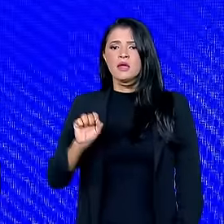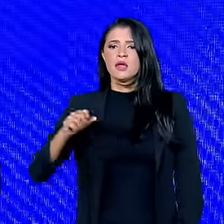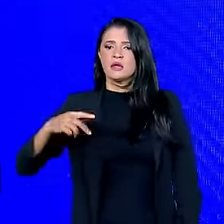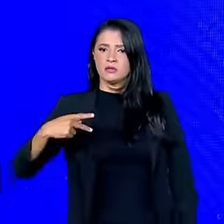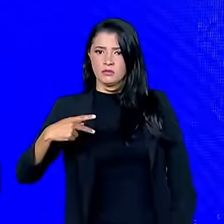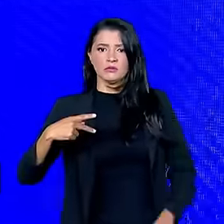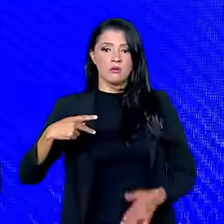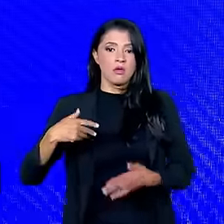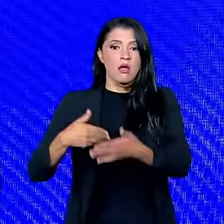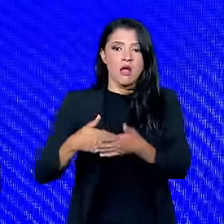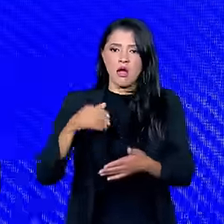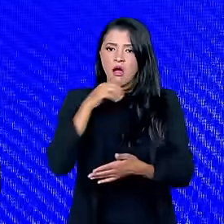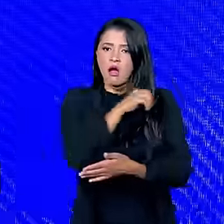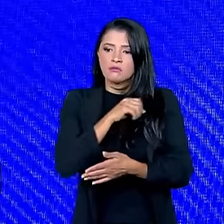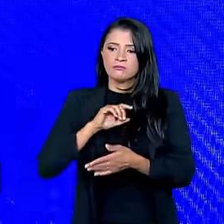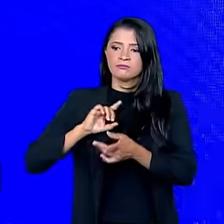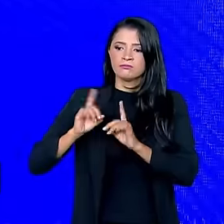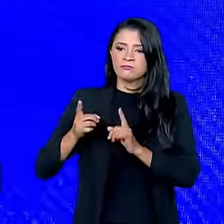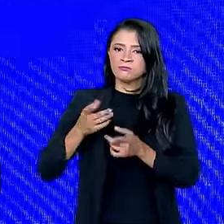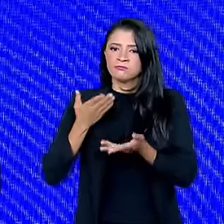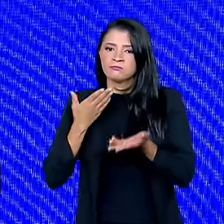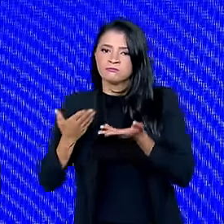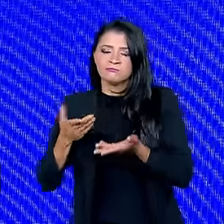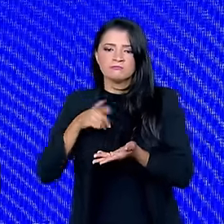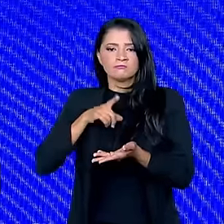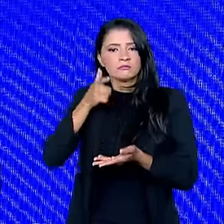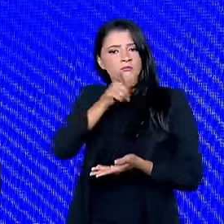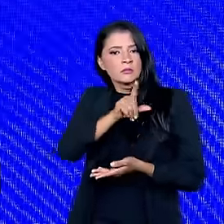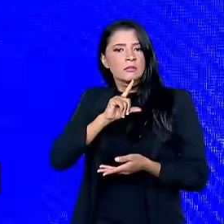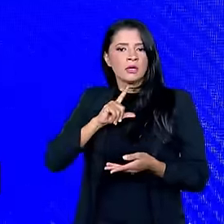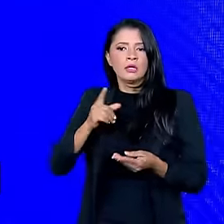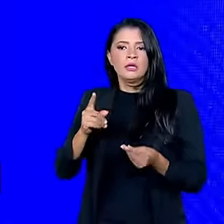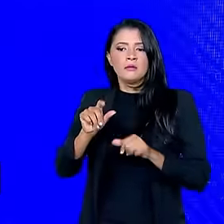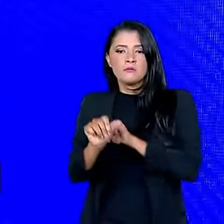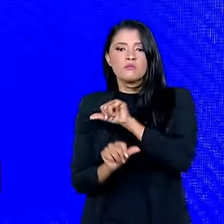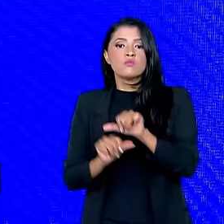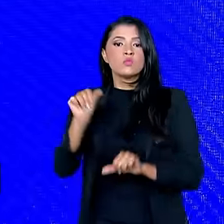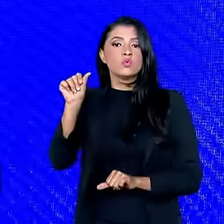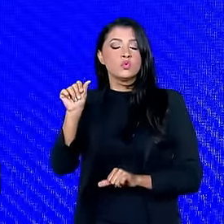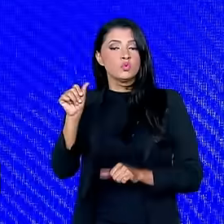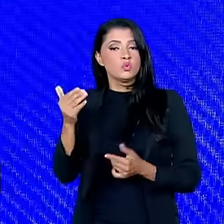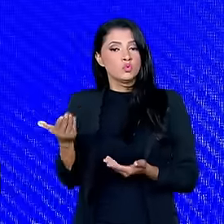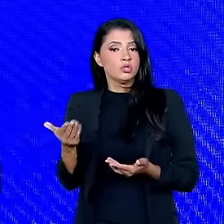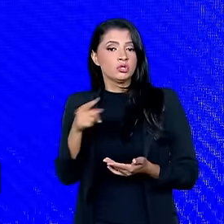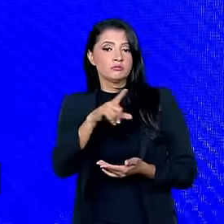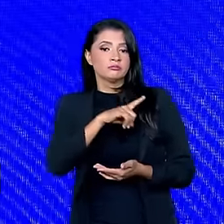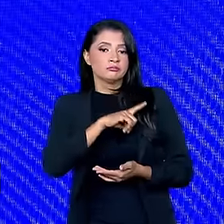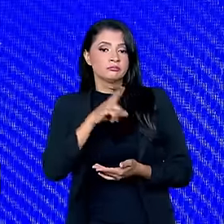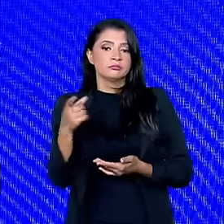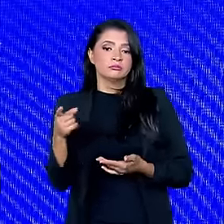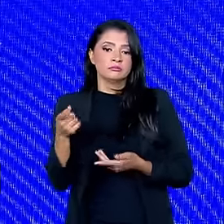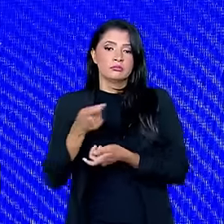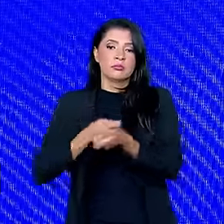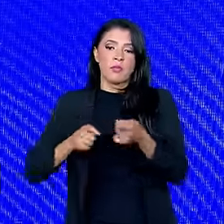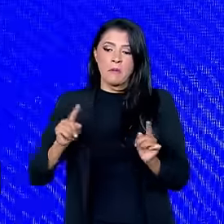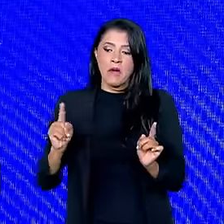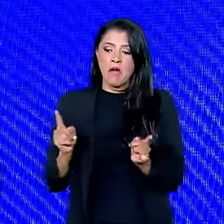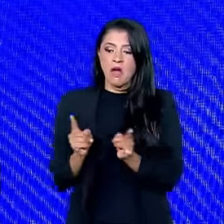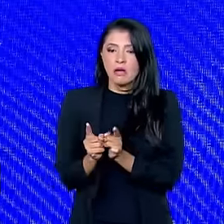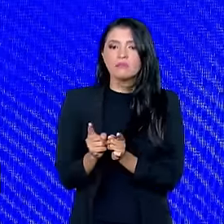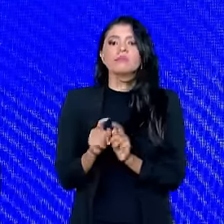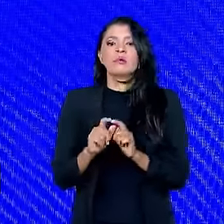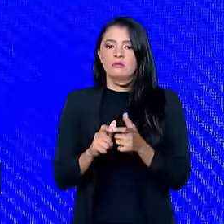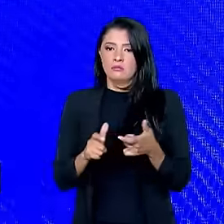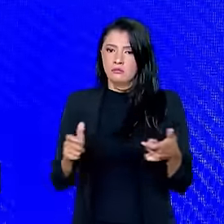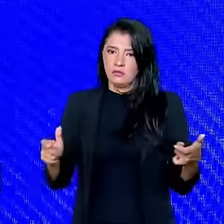vão estabelecer os diálogos necessários para que a gente saia dessa situação de ter um fluxo de comércio muito pequeno.